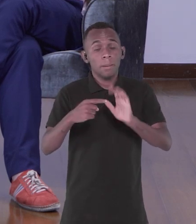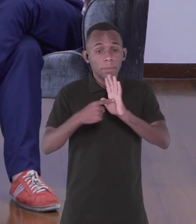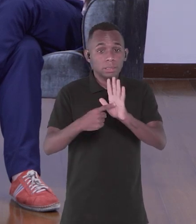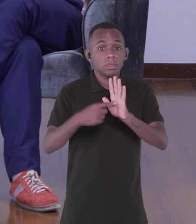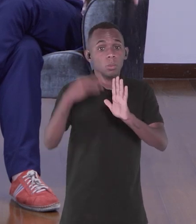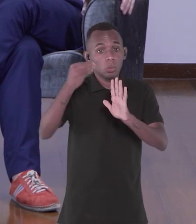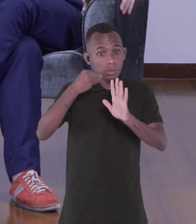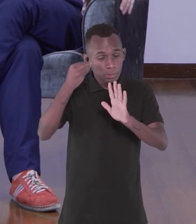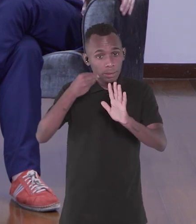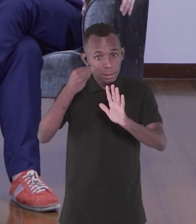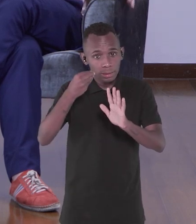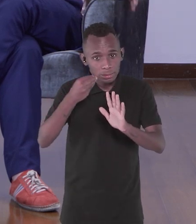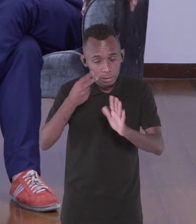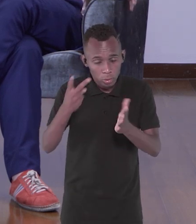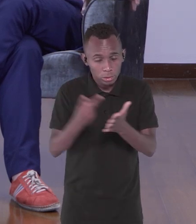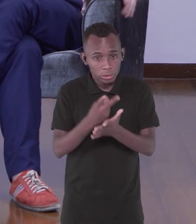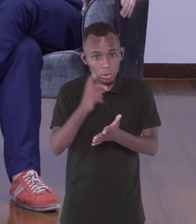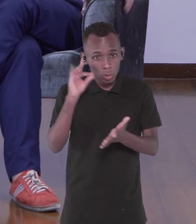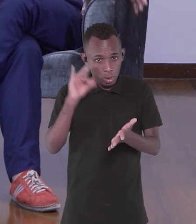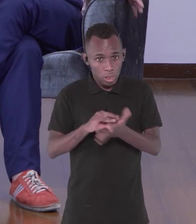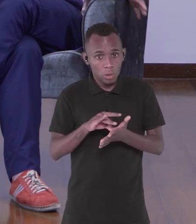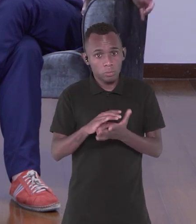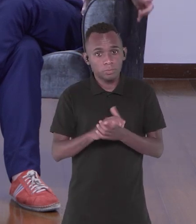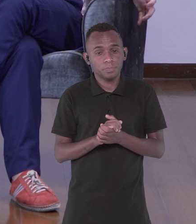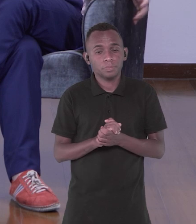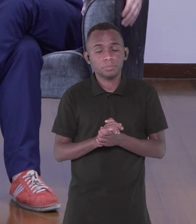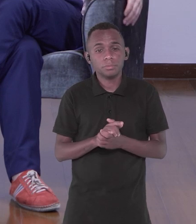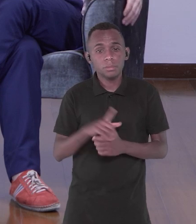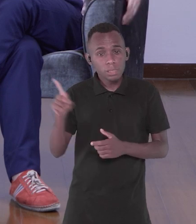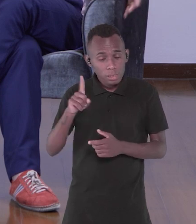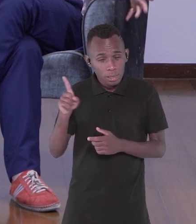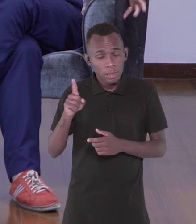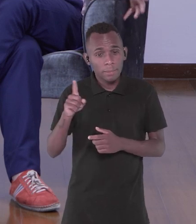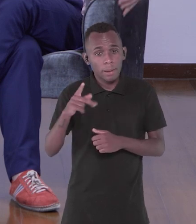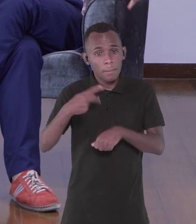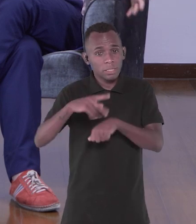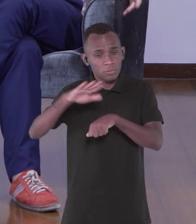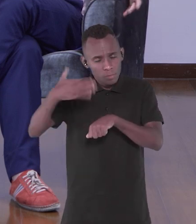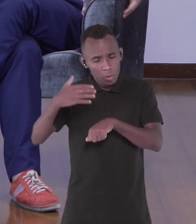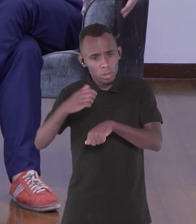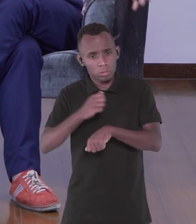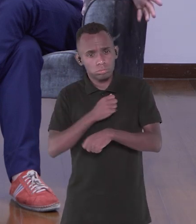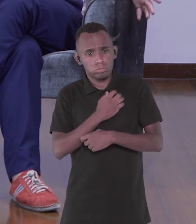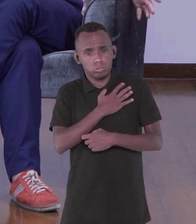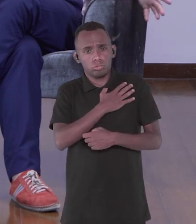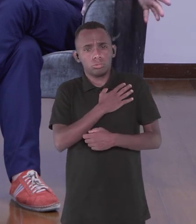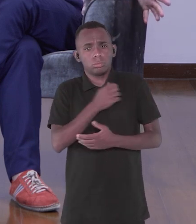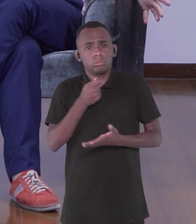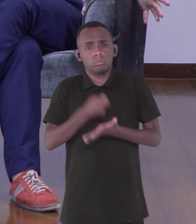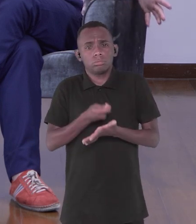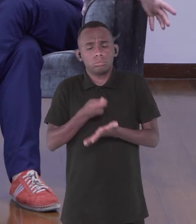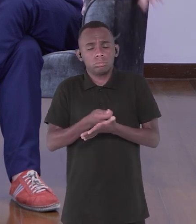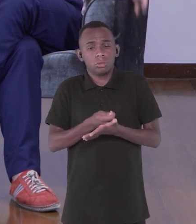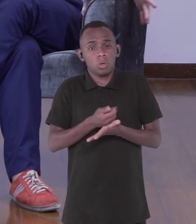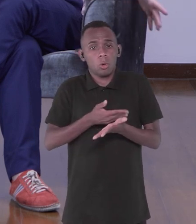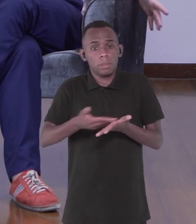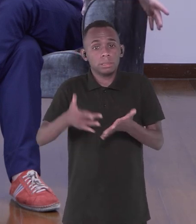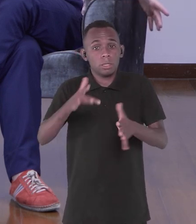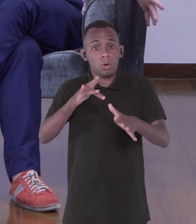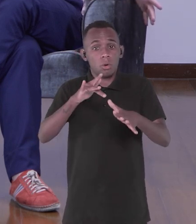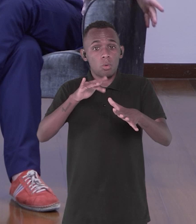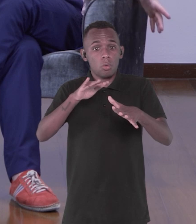de Mianmar, onde os generais em Mianmar passaram a usar o Facebook